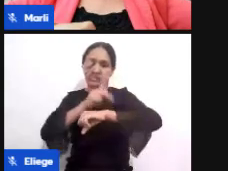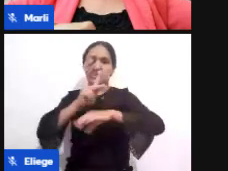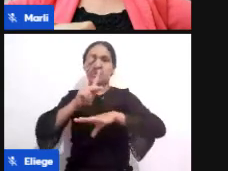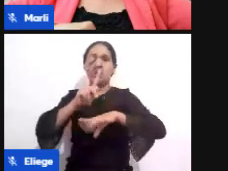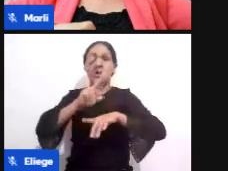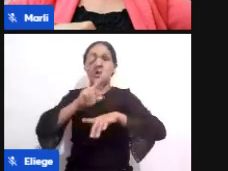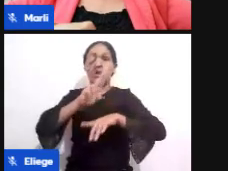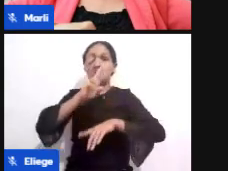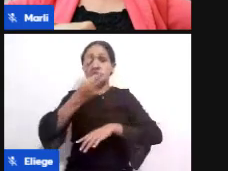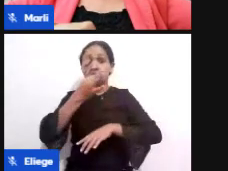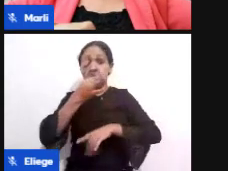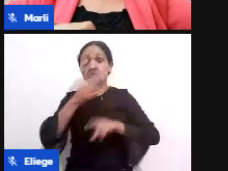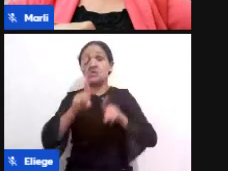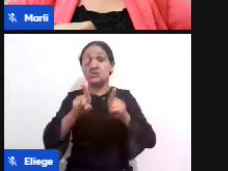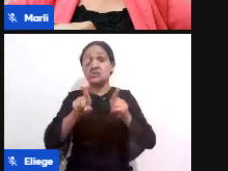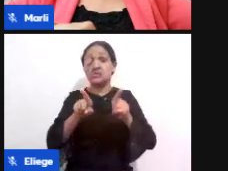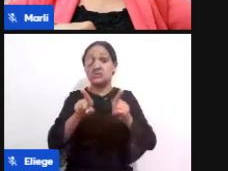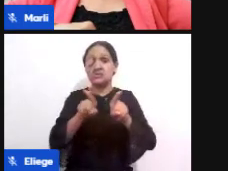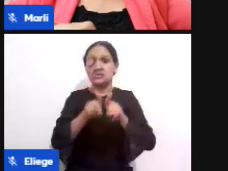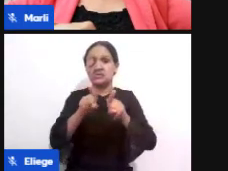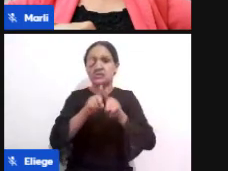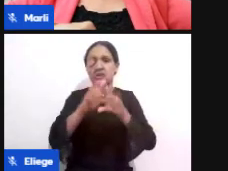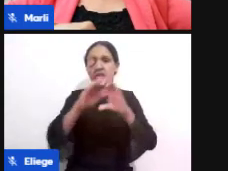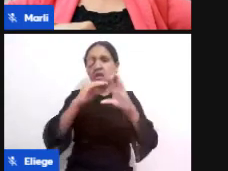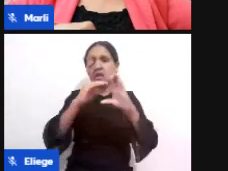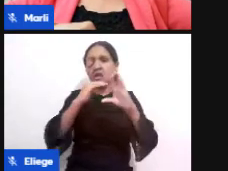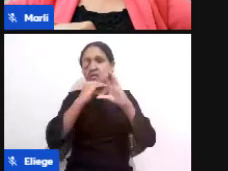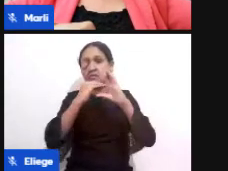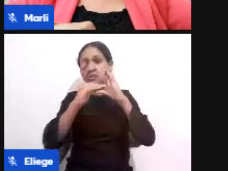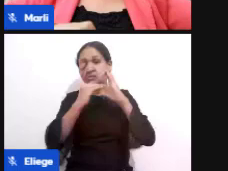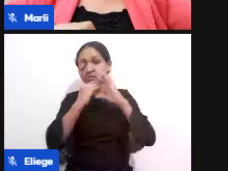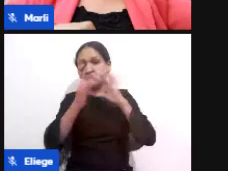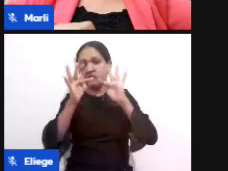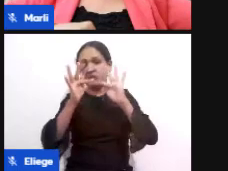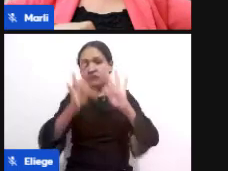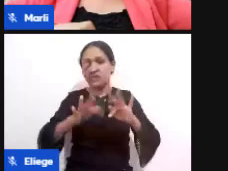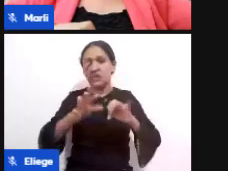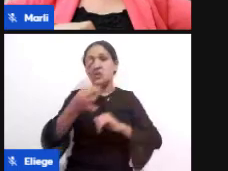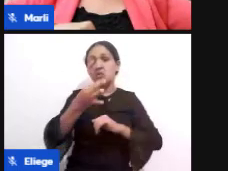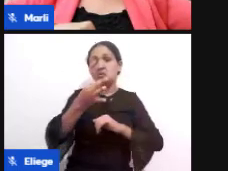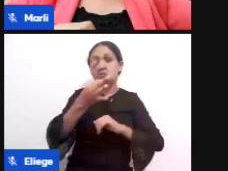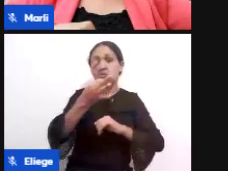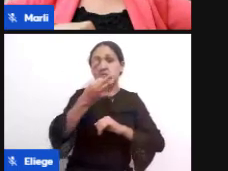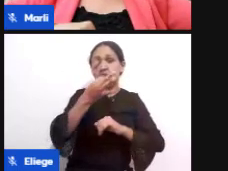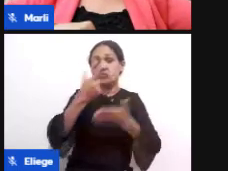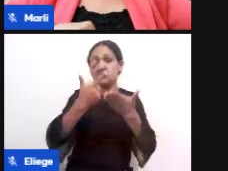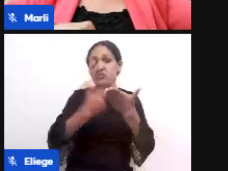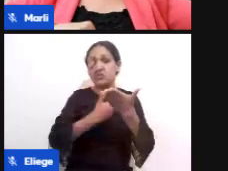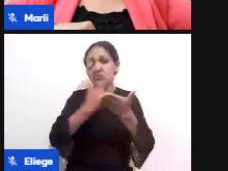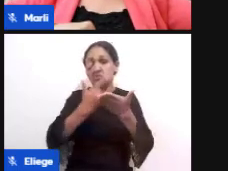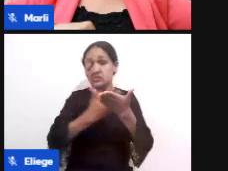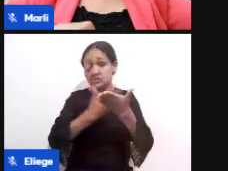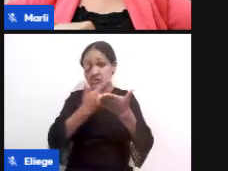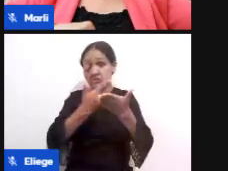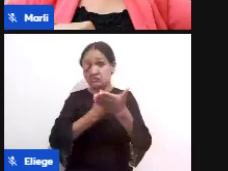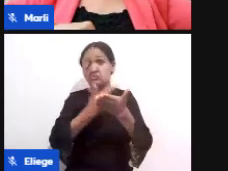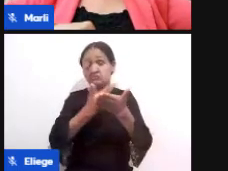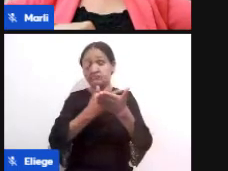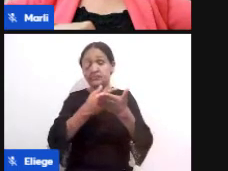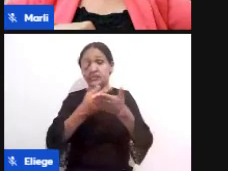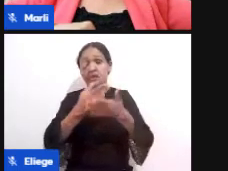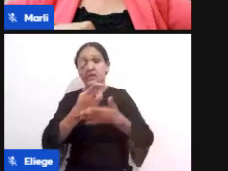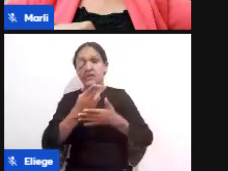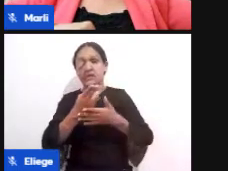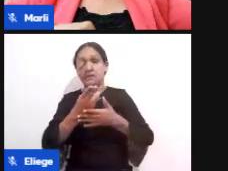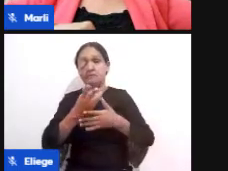trouxemos, a mensagem final, sugestões de livros, que são os livros que lemos para a